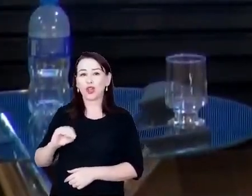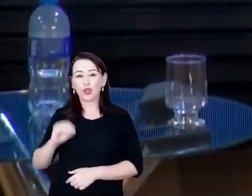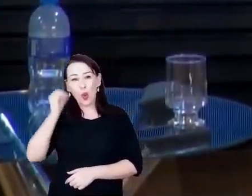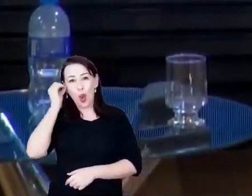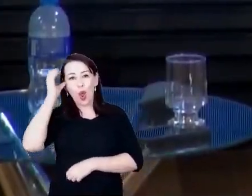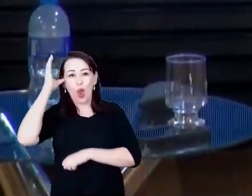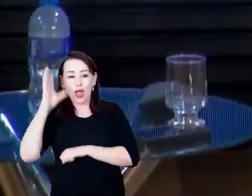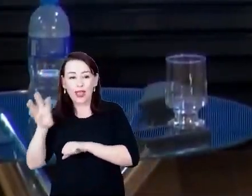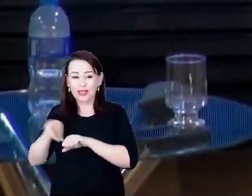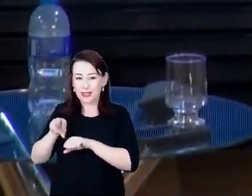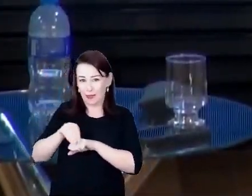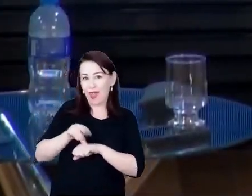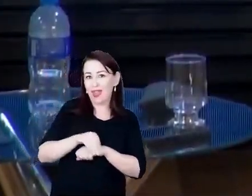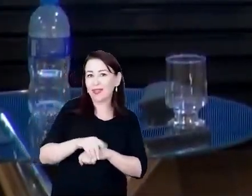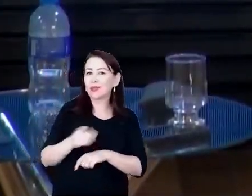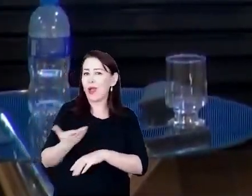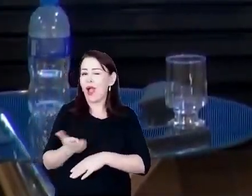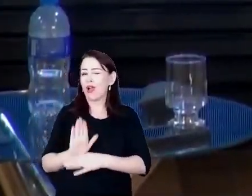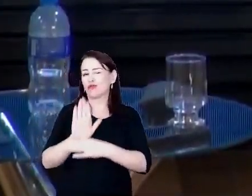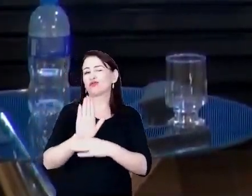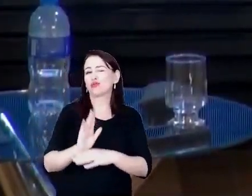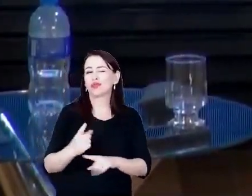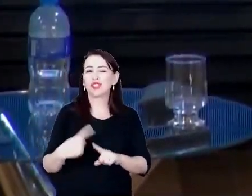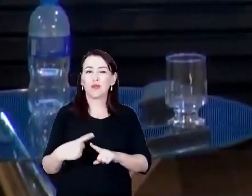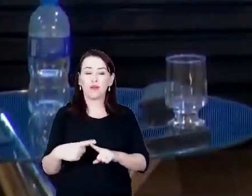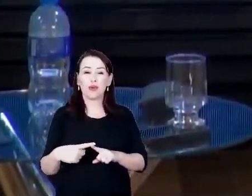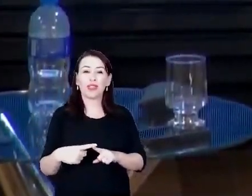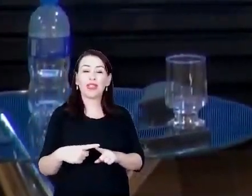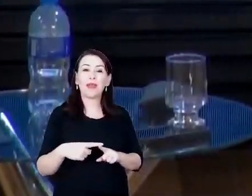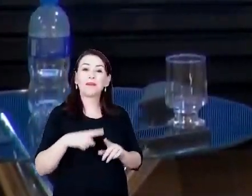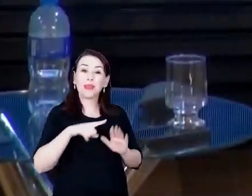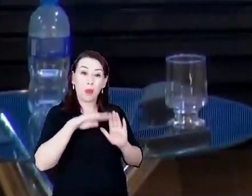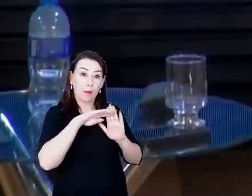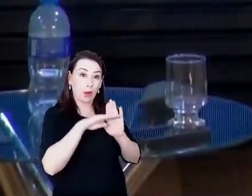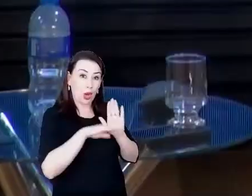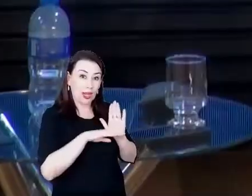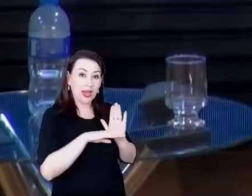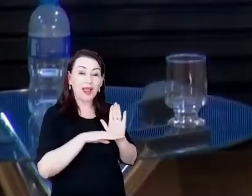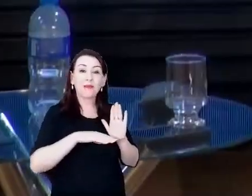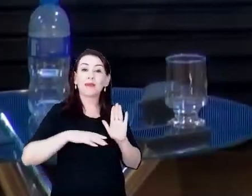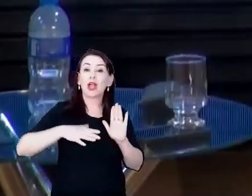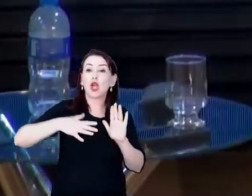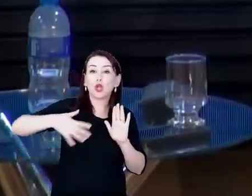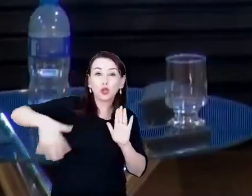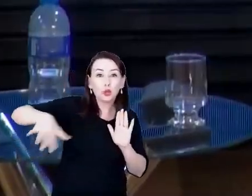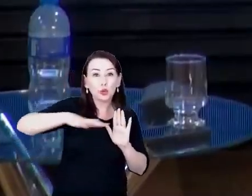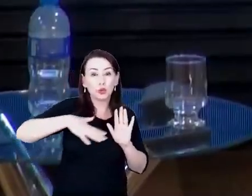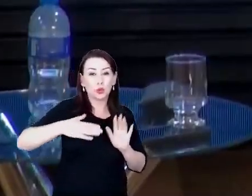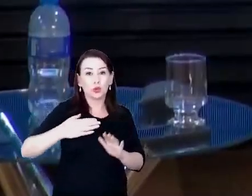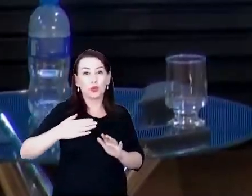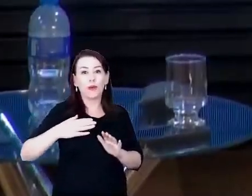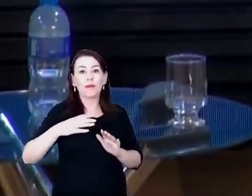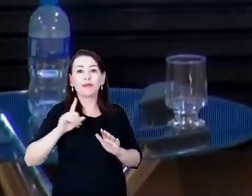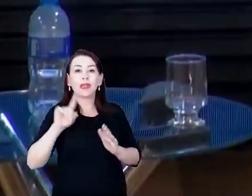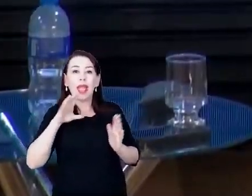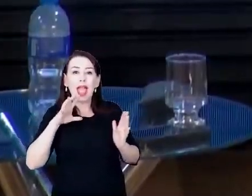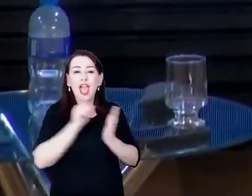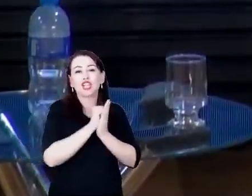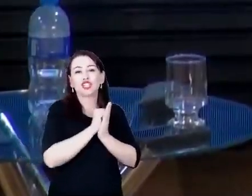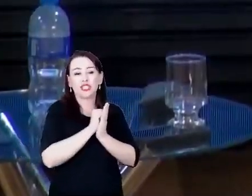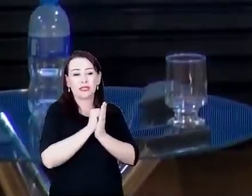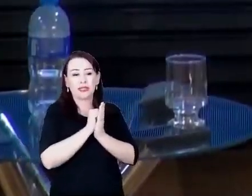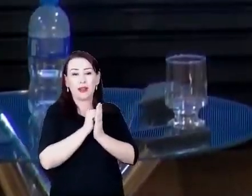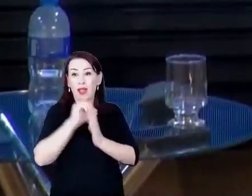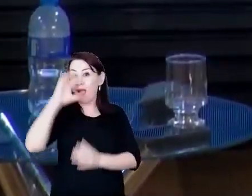porque é um programa em que você busca registrar os conhecimentos